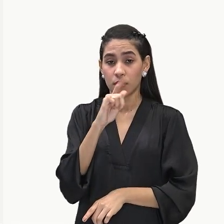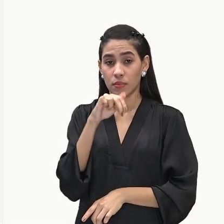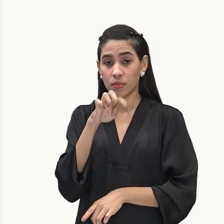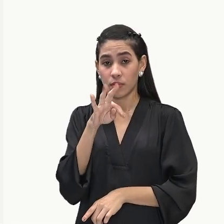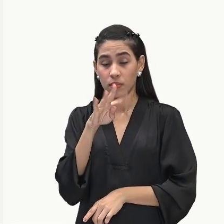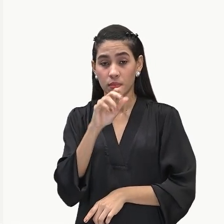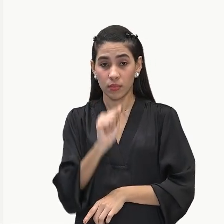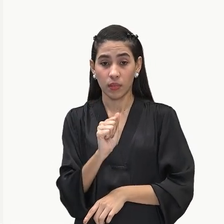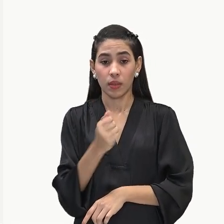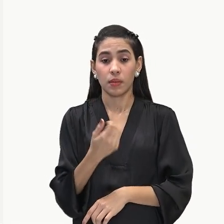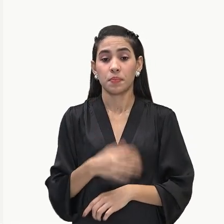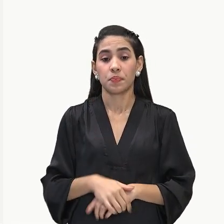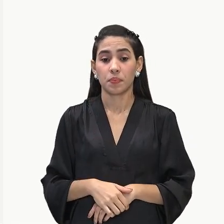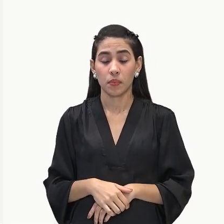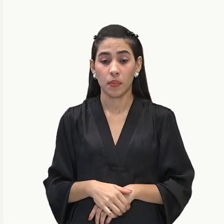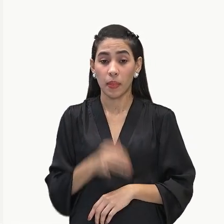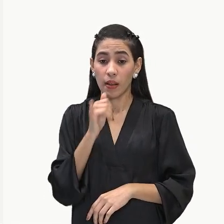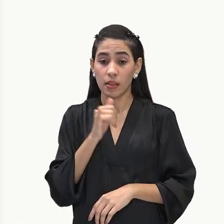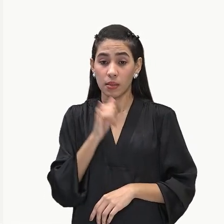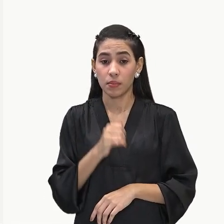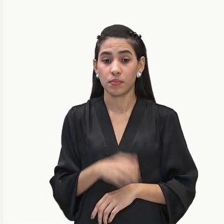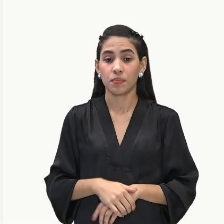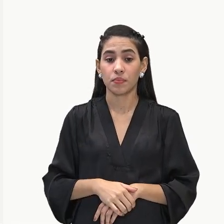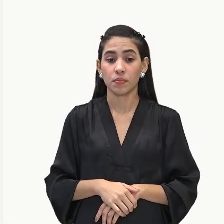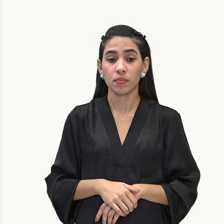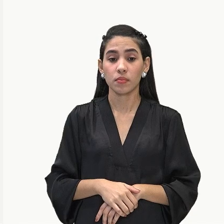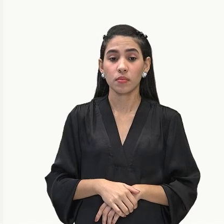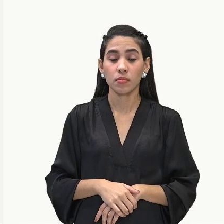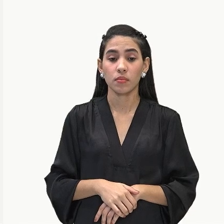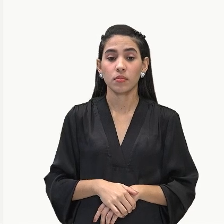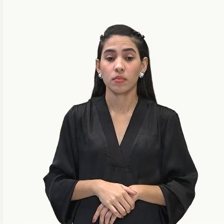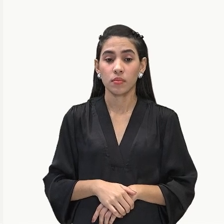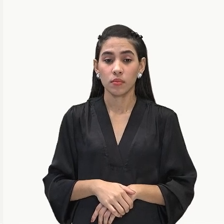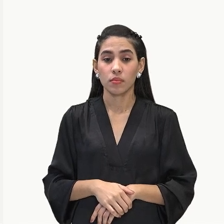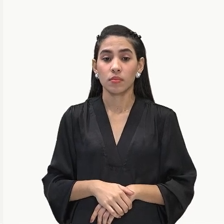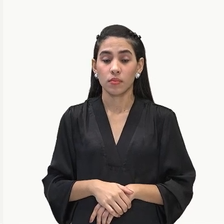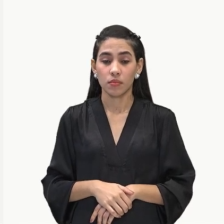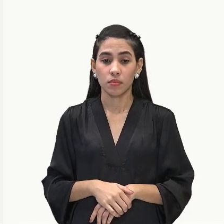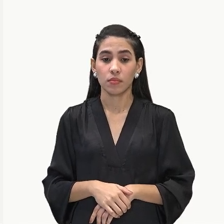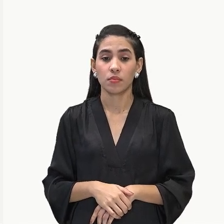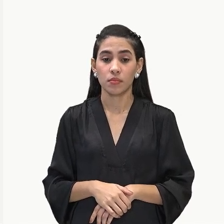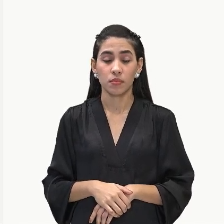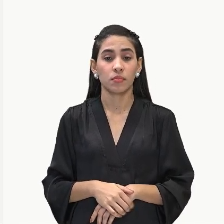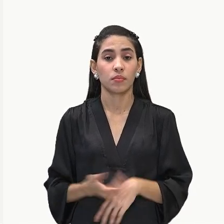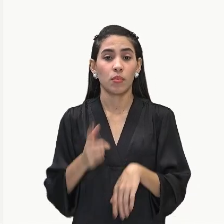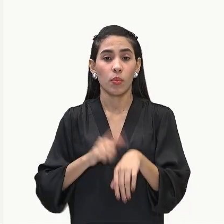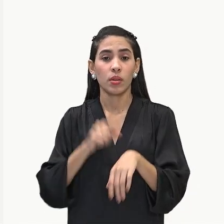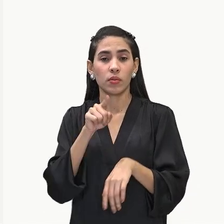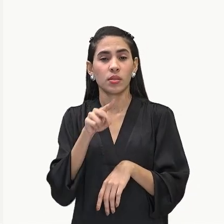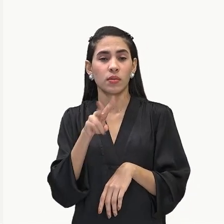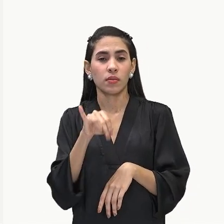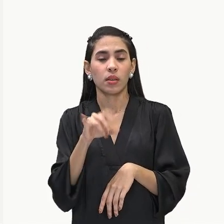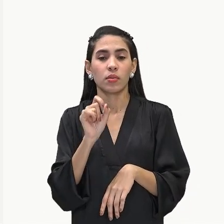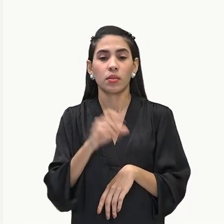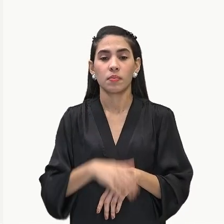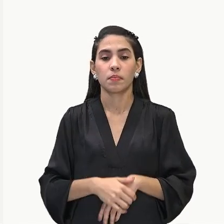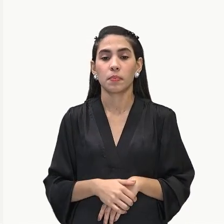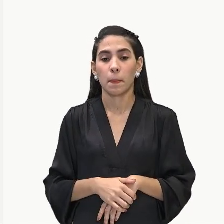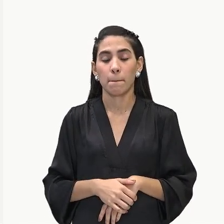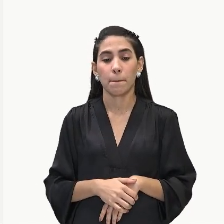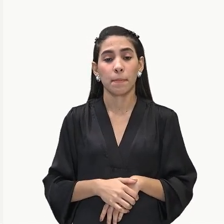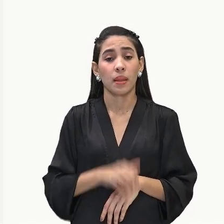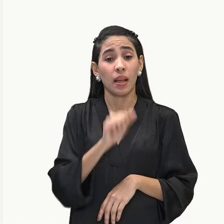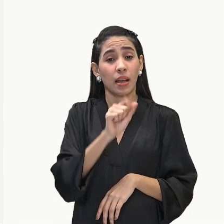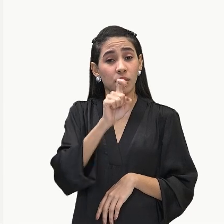ali, que no caso é a x e depois a y. E no momento nós achamos só da